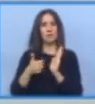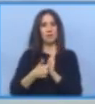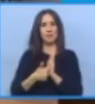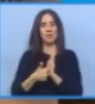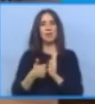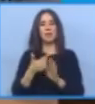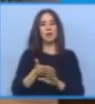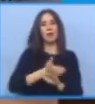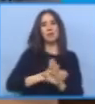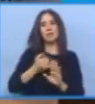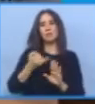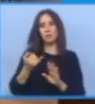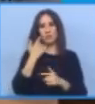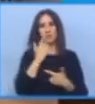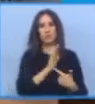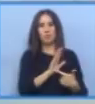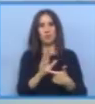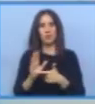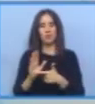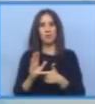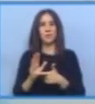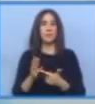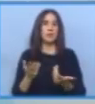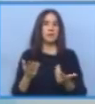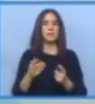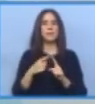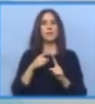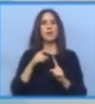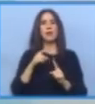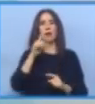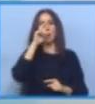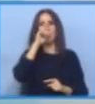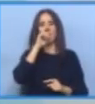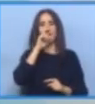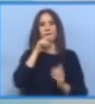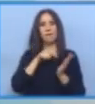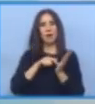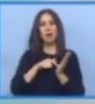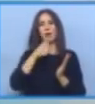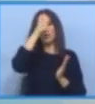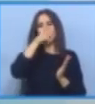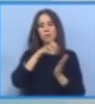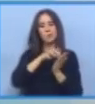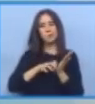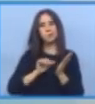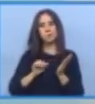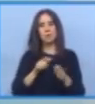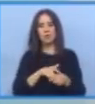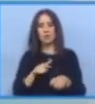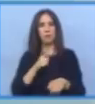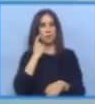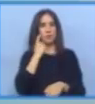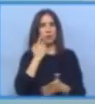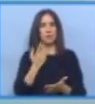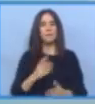esse antes e o depois, e que, enfim, se vão recordando nas liturgias destes domingos do tempo pascal.